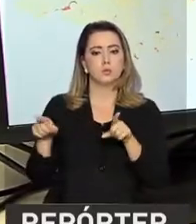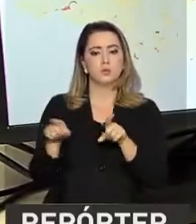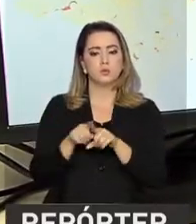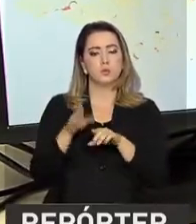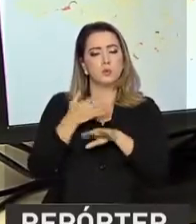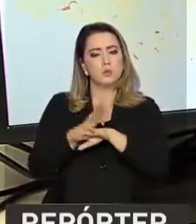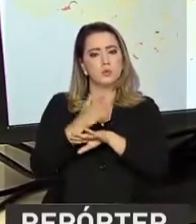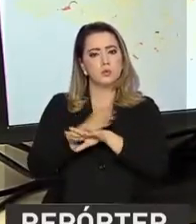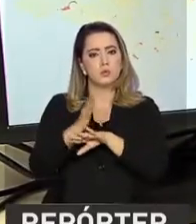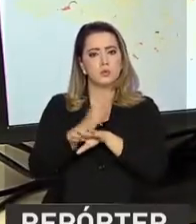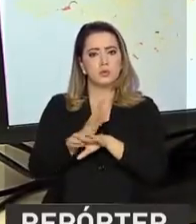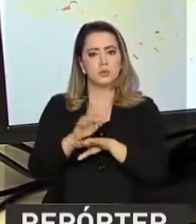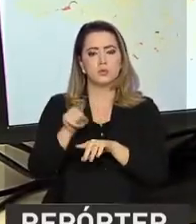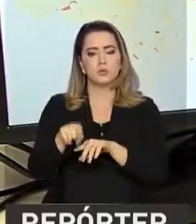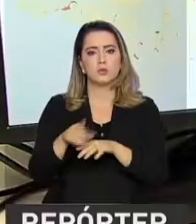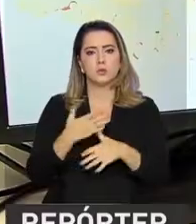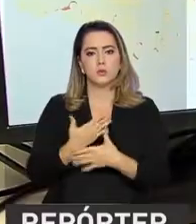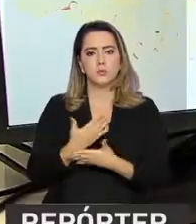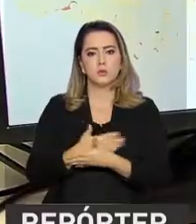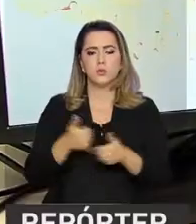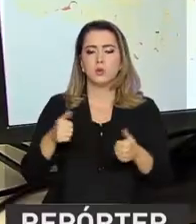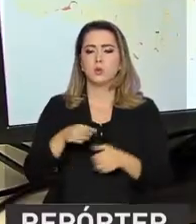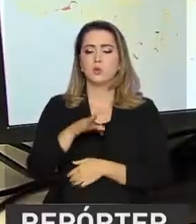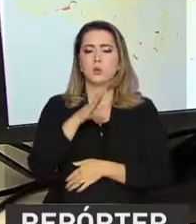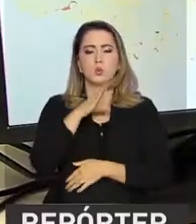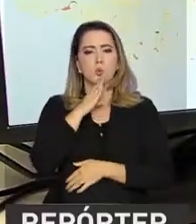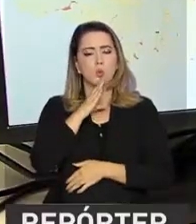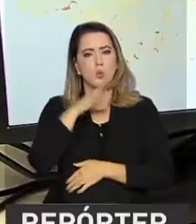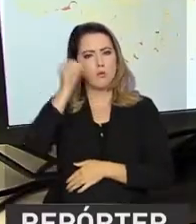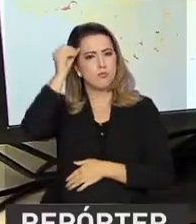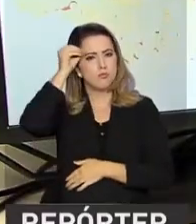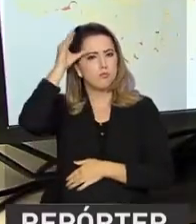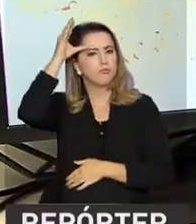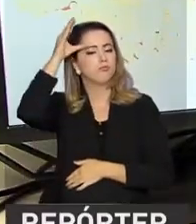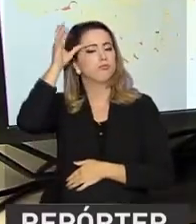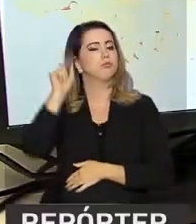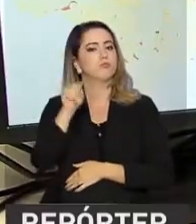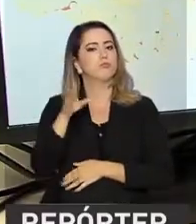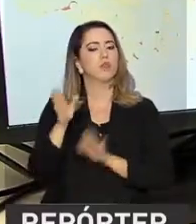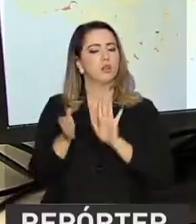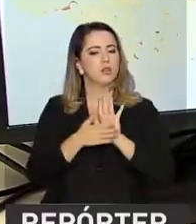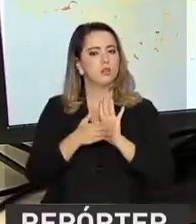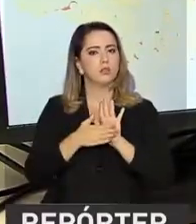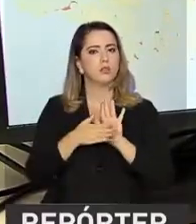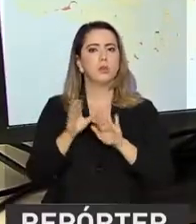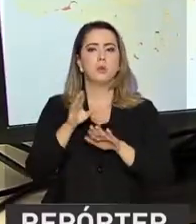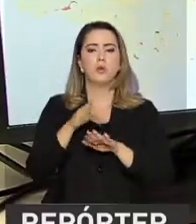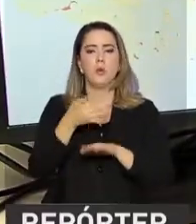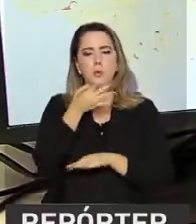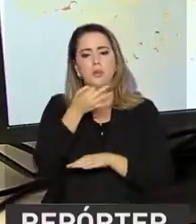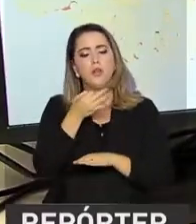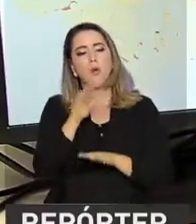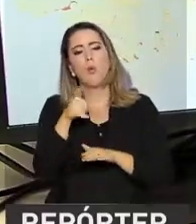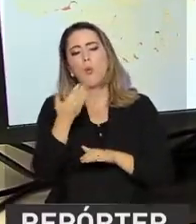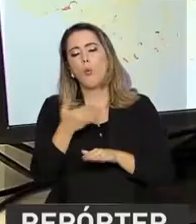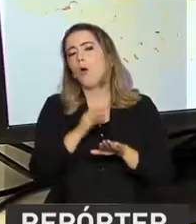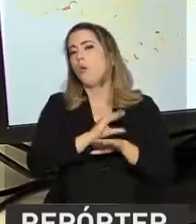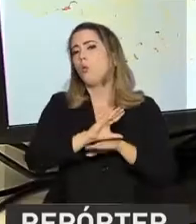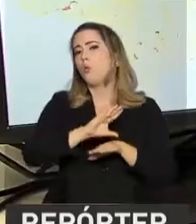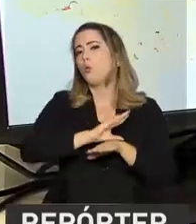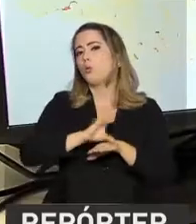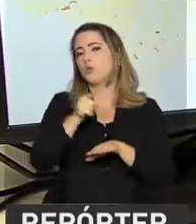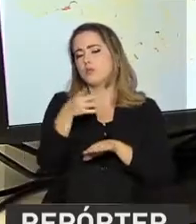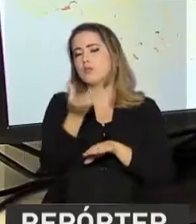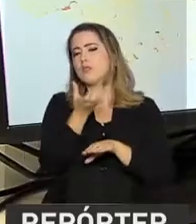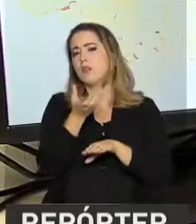qualifique que ele atualiza os seus conhecimentos e que ele proponha cursos ele proponha temas